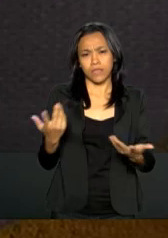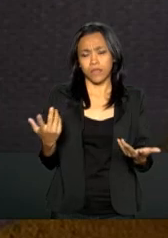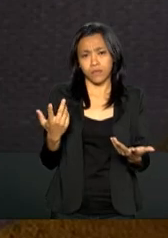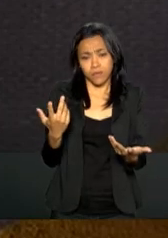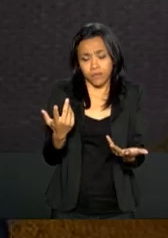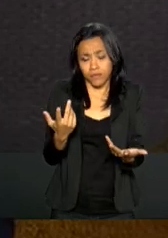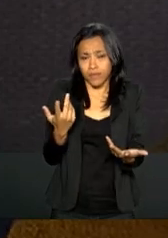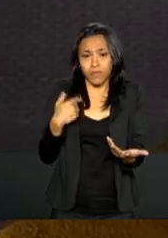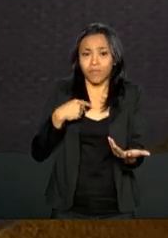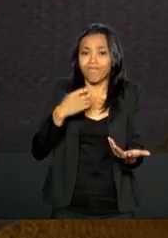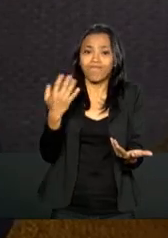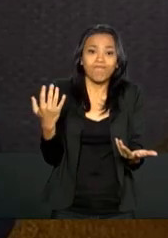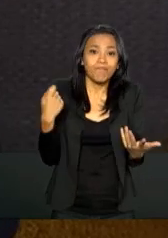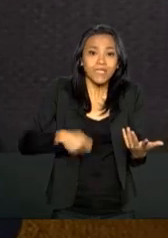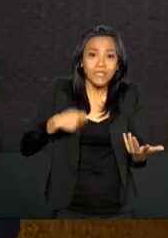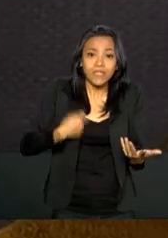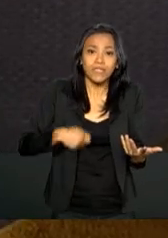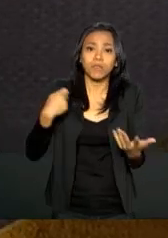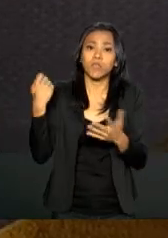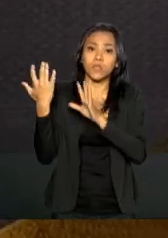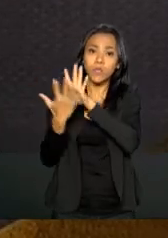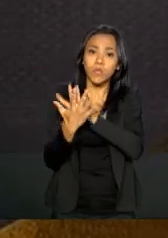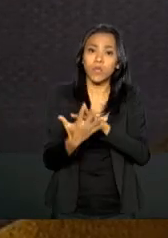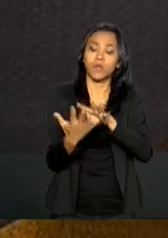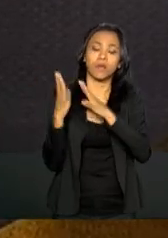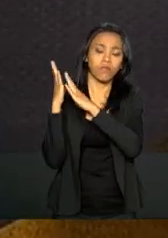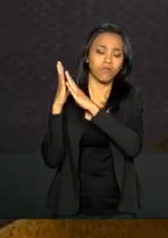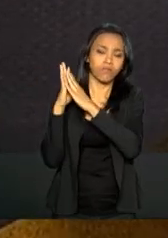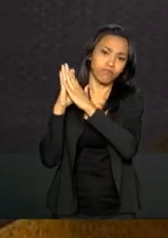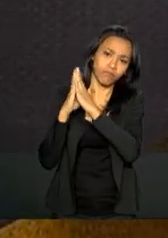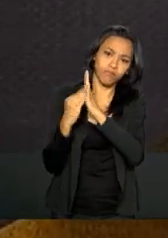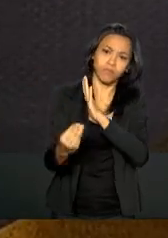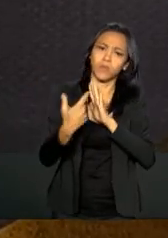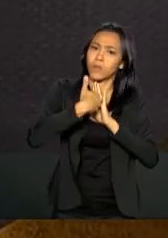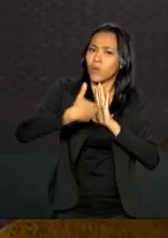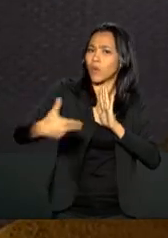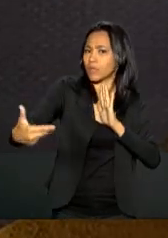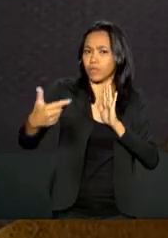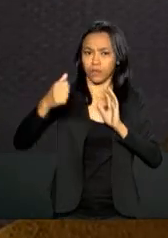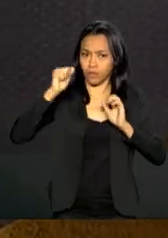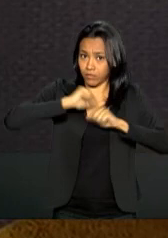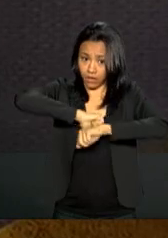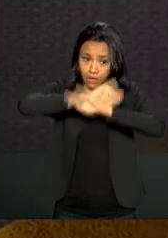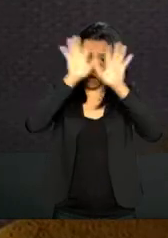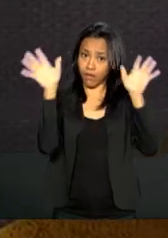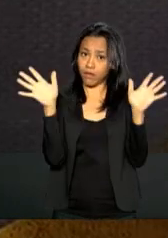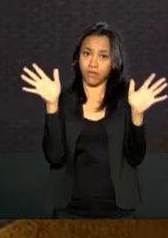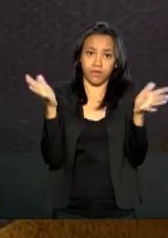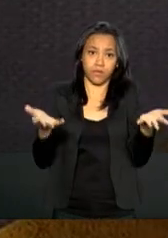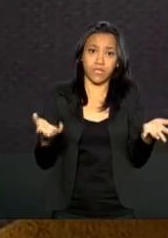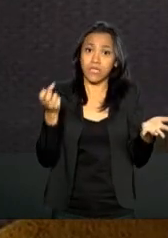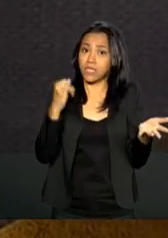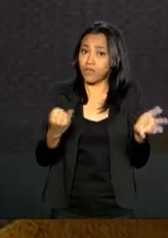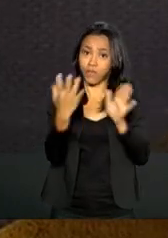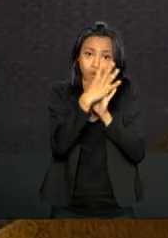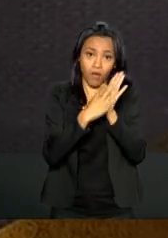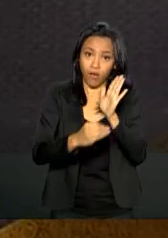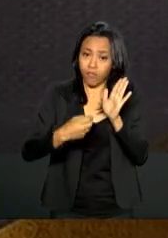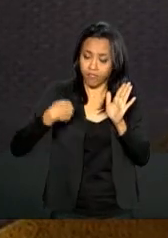fundamentais a gente deve repeti las porque é interessante como certas coisas que são óbvias se não forem repetidas